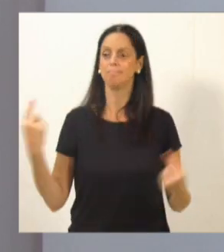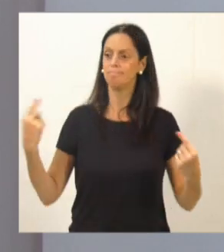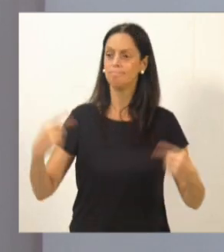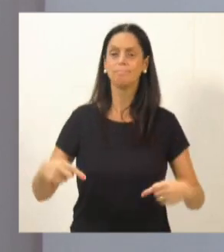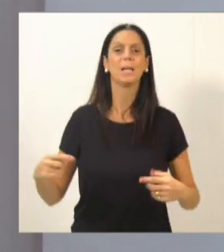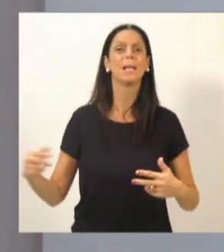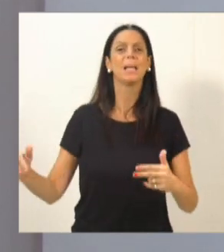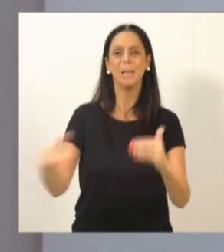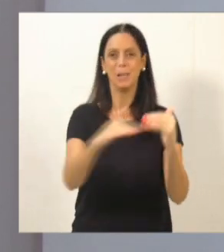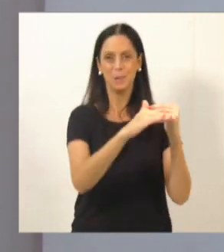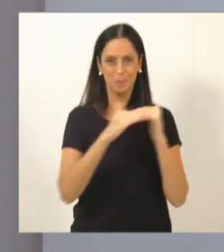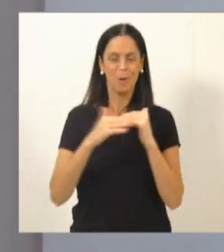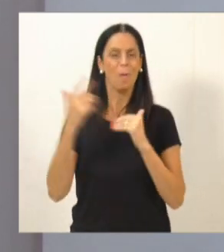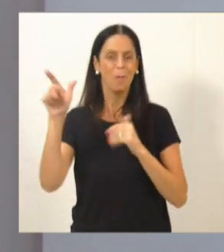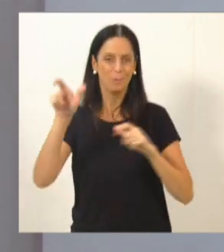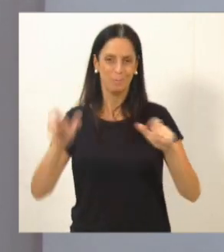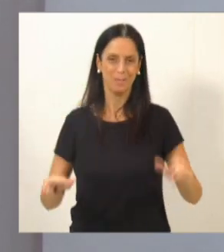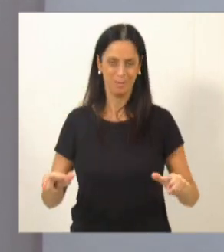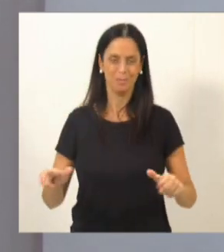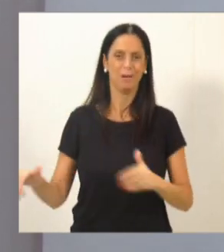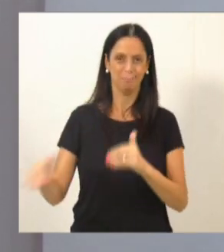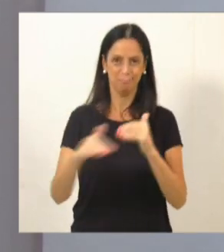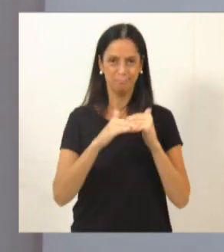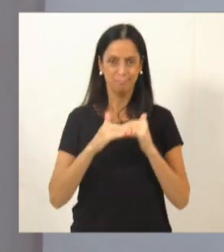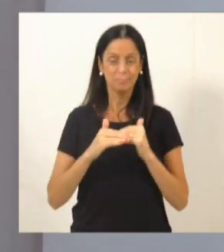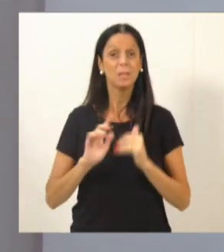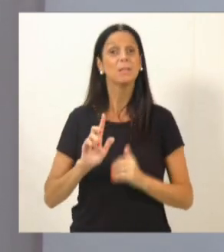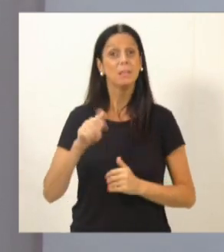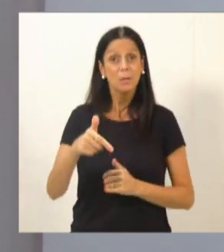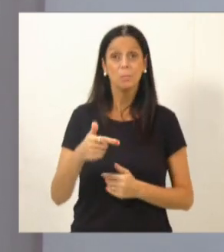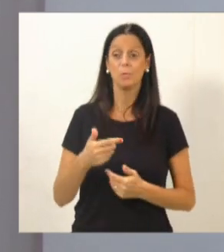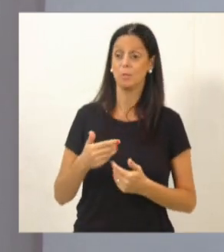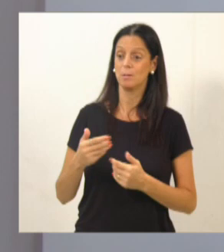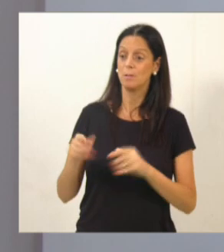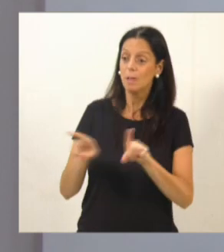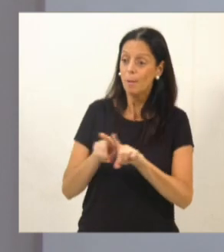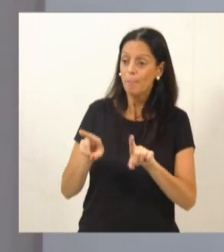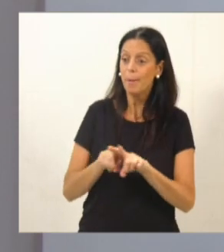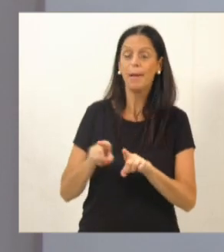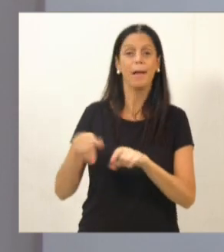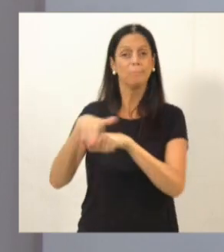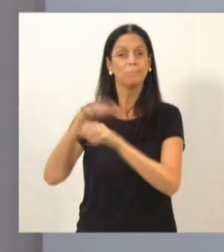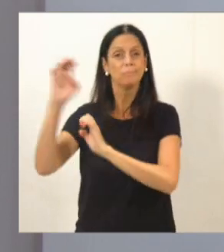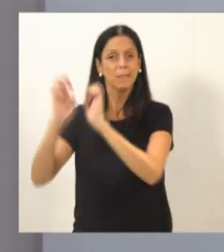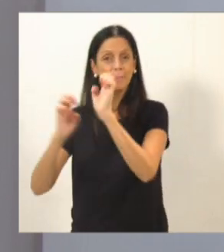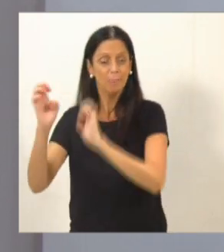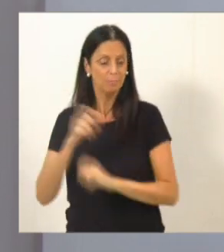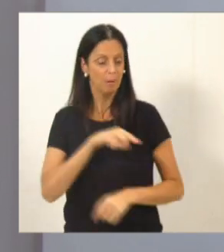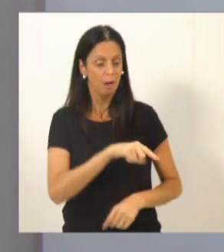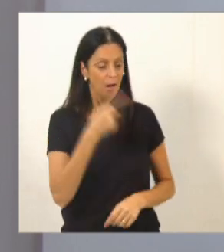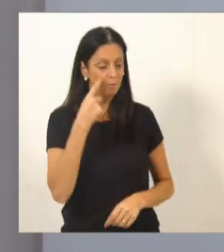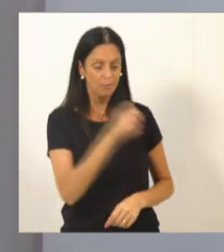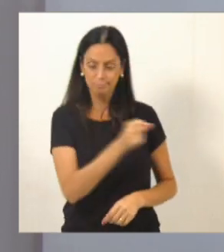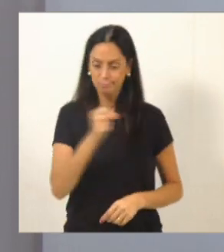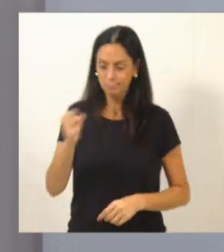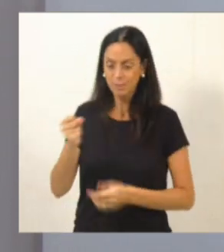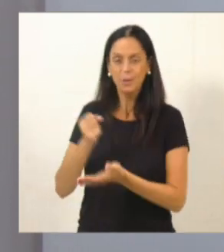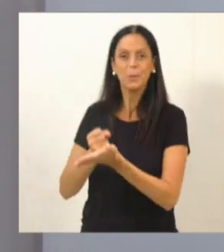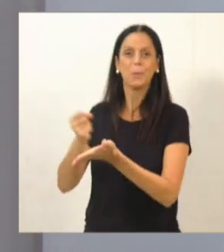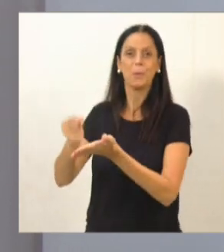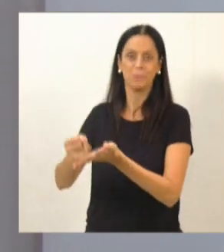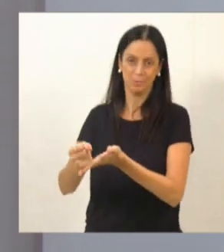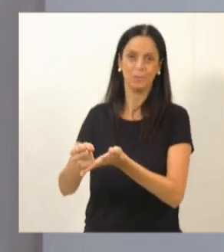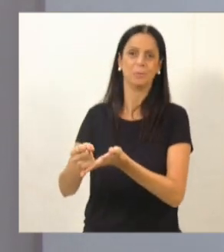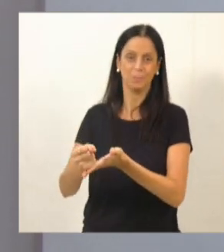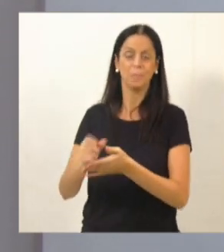jovens, para depois nós apresentarmos para as empresas e esses jovens vão ser contratados, vai ter seu